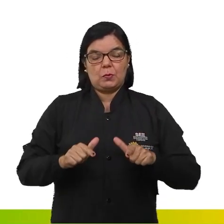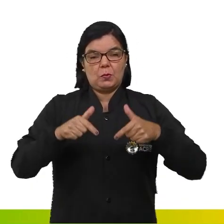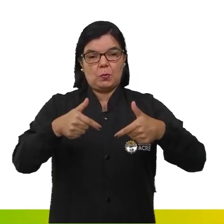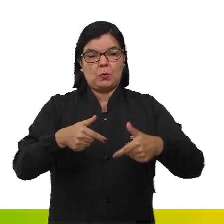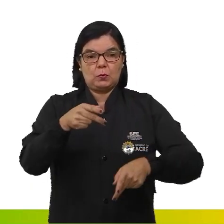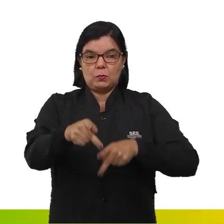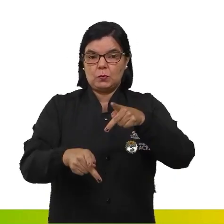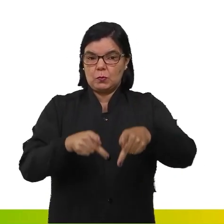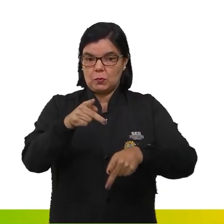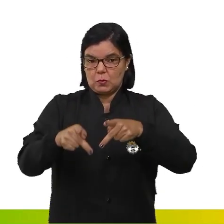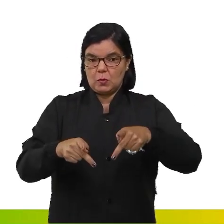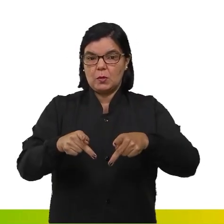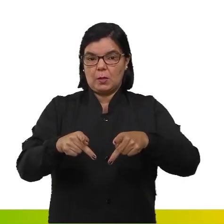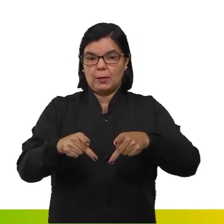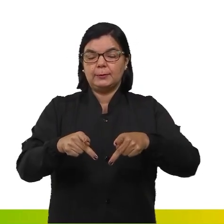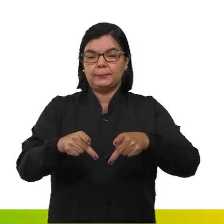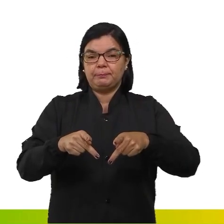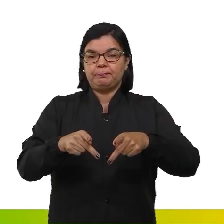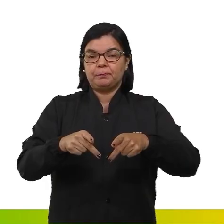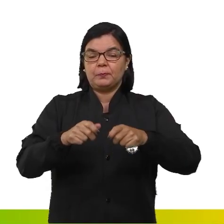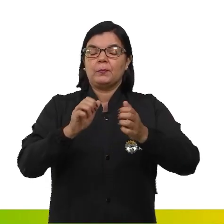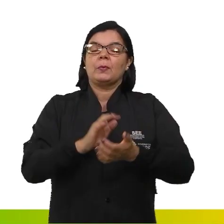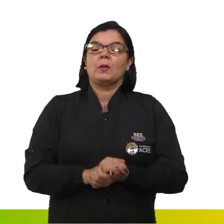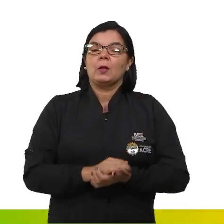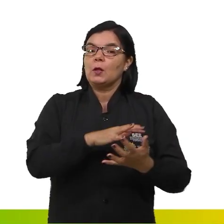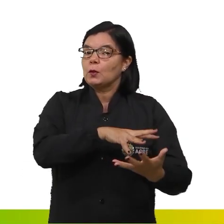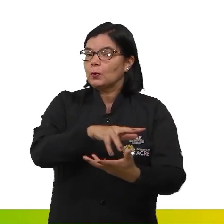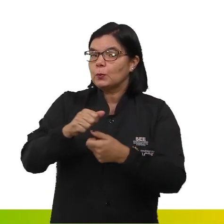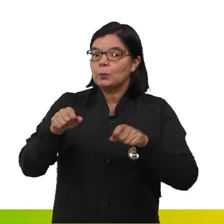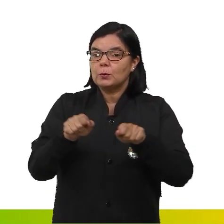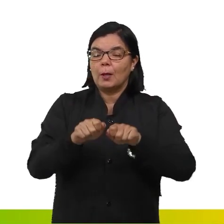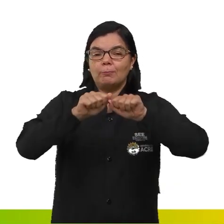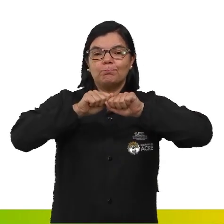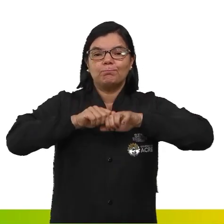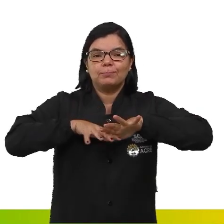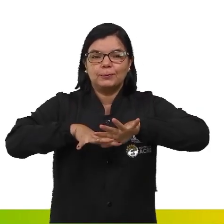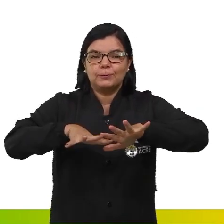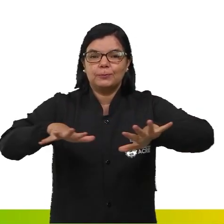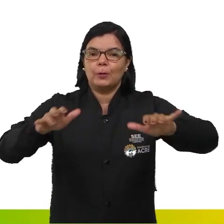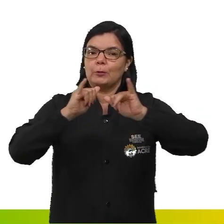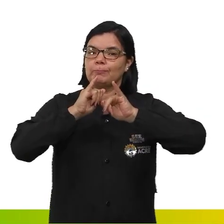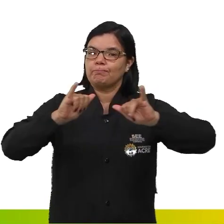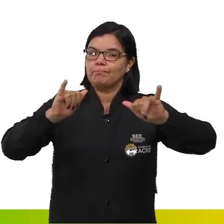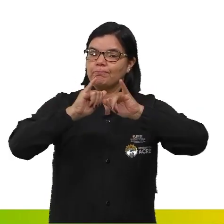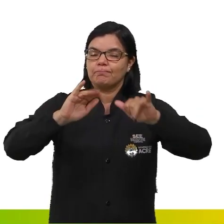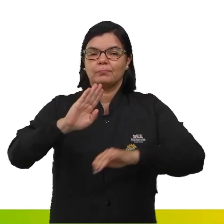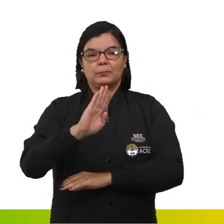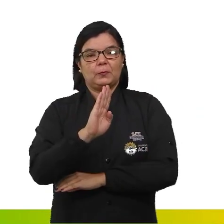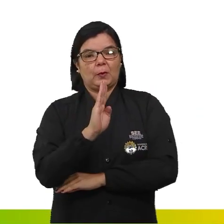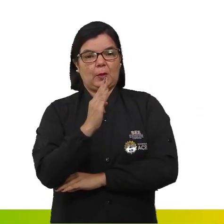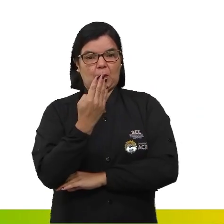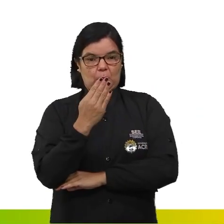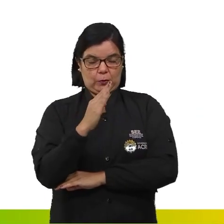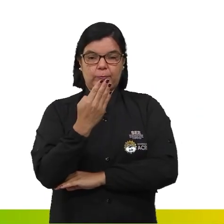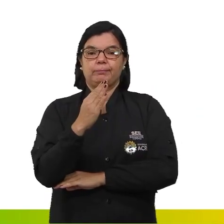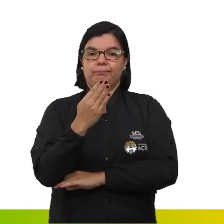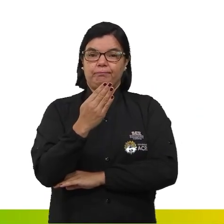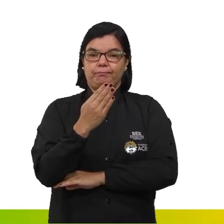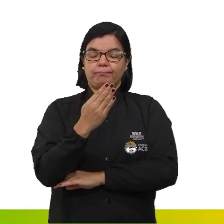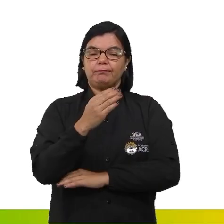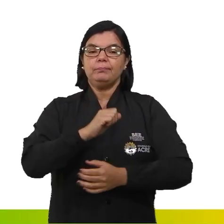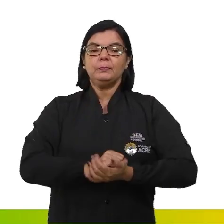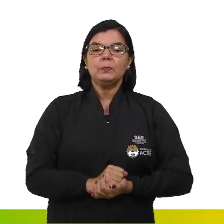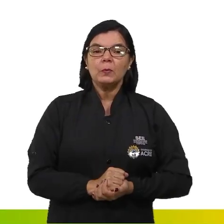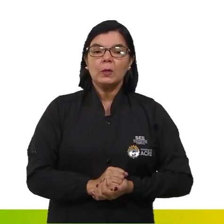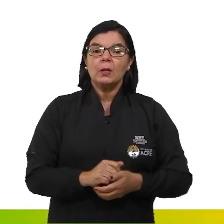do populismo, não é só no Brasil, é no mundo também, a disseminação de notícias falsas, os famosos fake